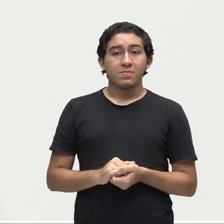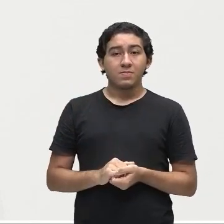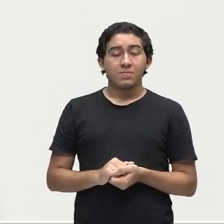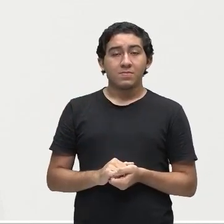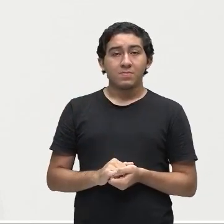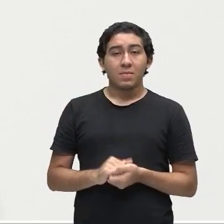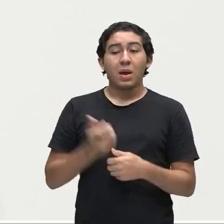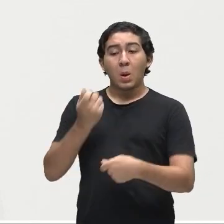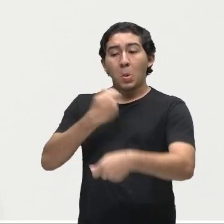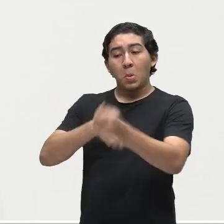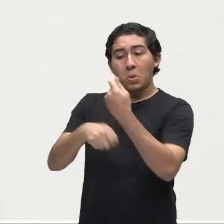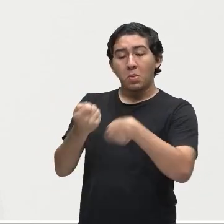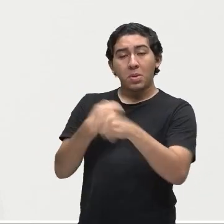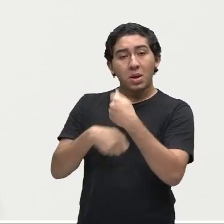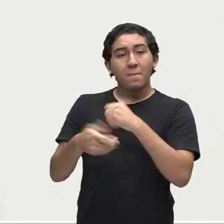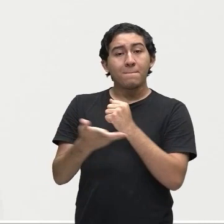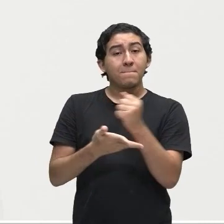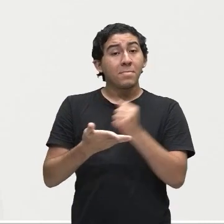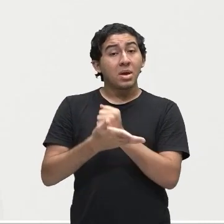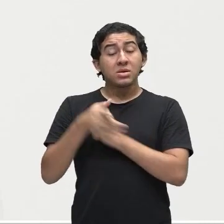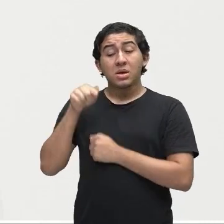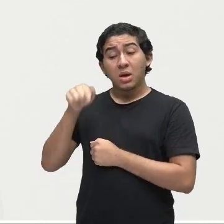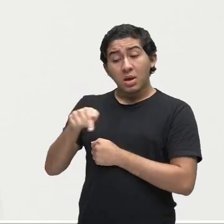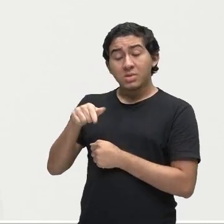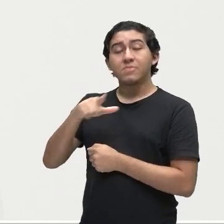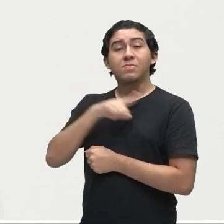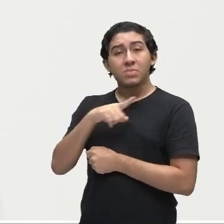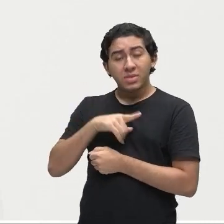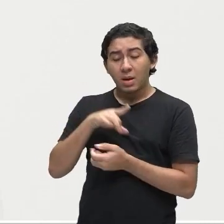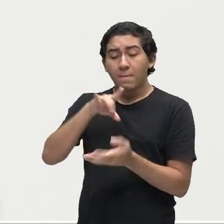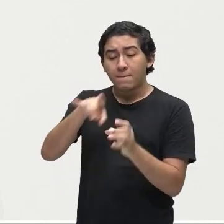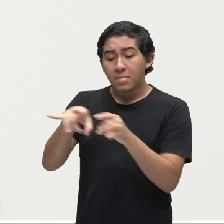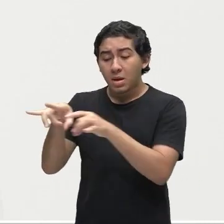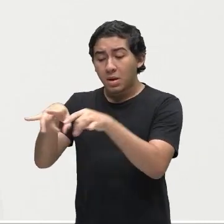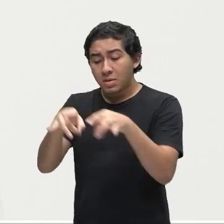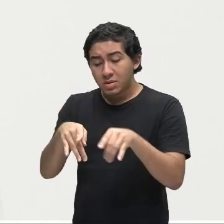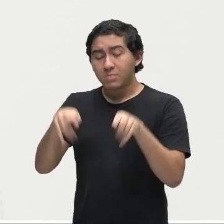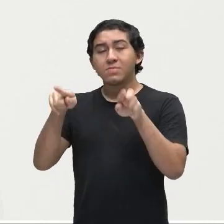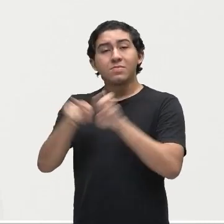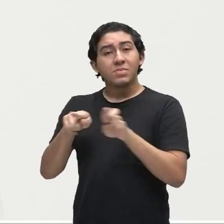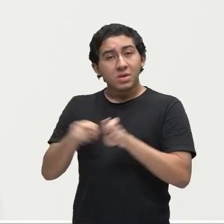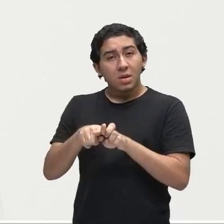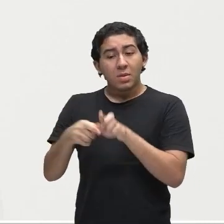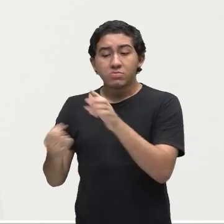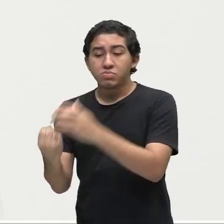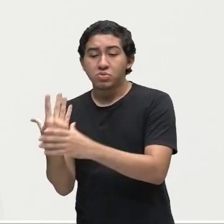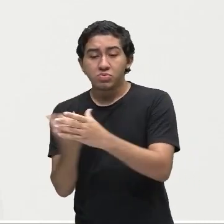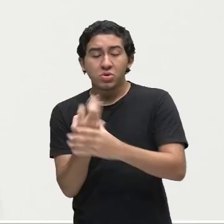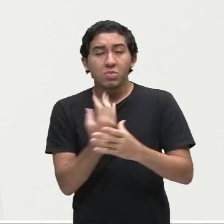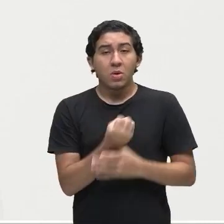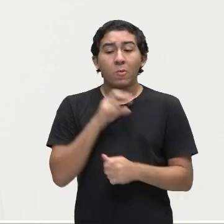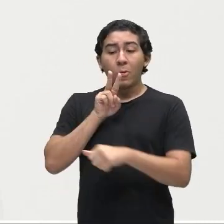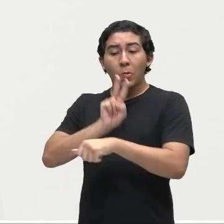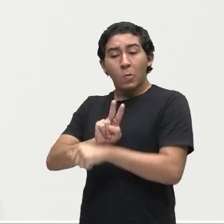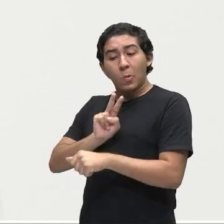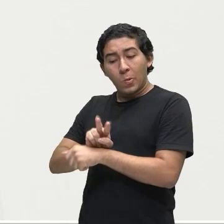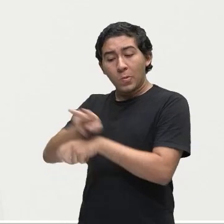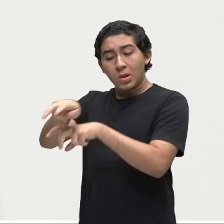sua economia era baseada aí na produção e manutenção de culturas e terras de